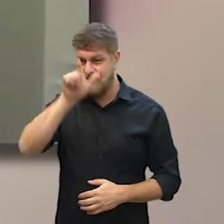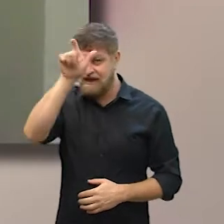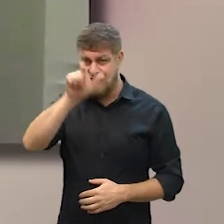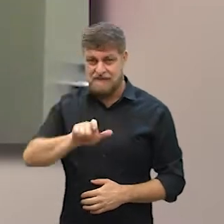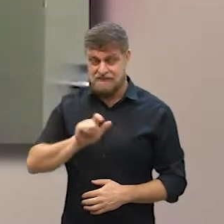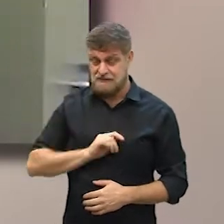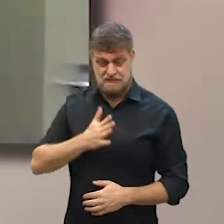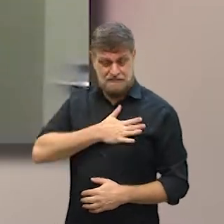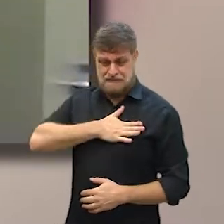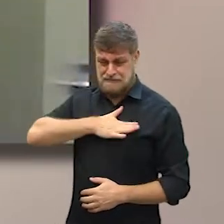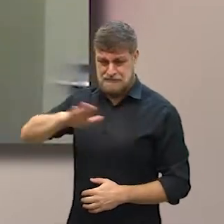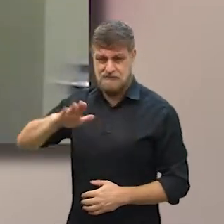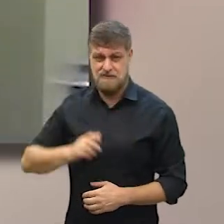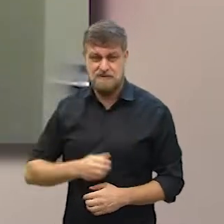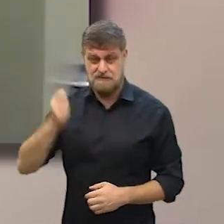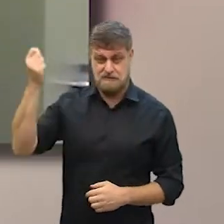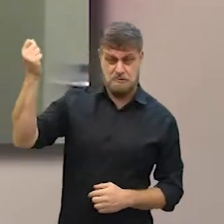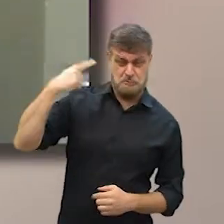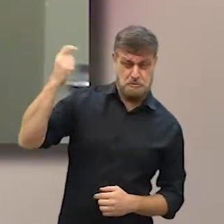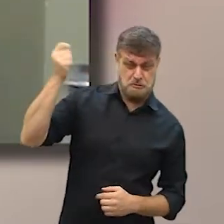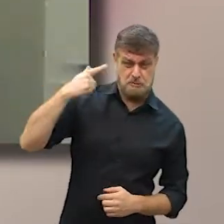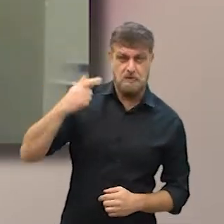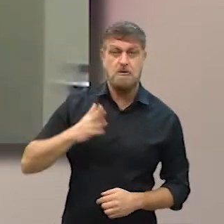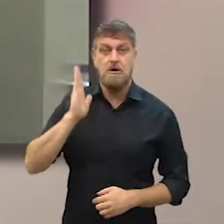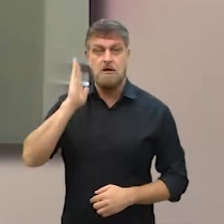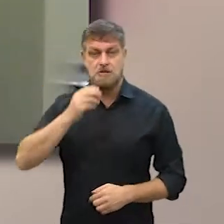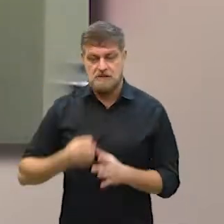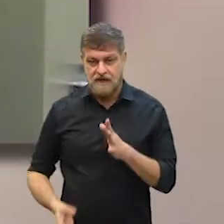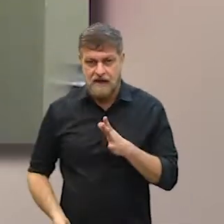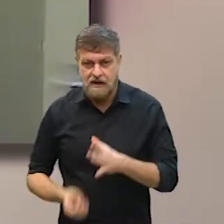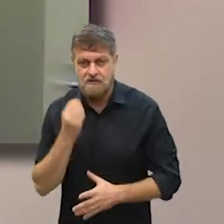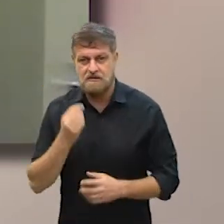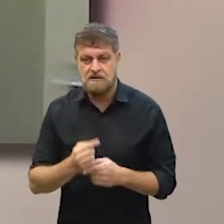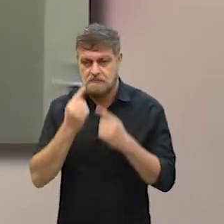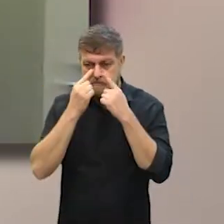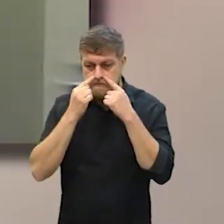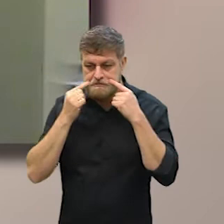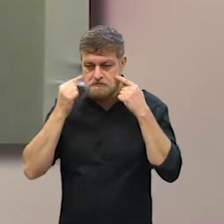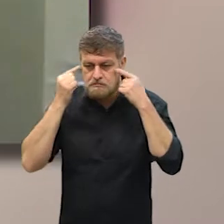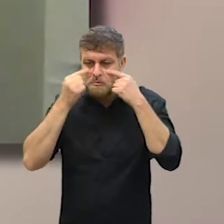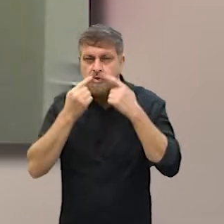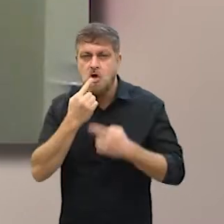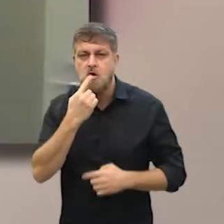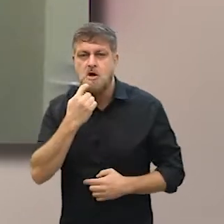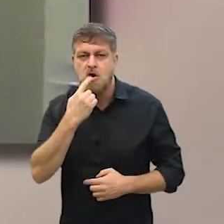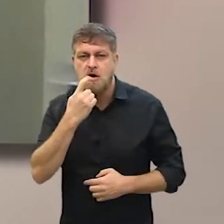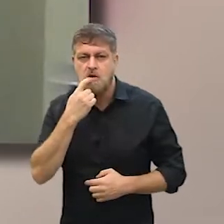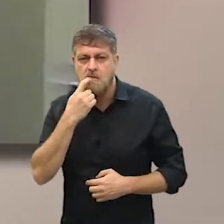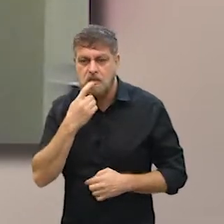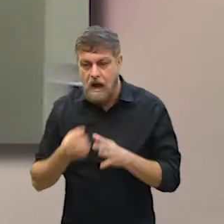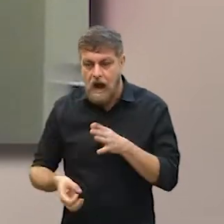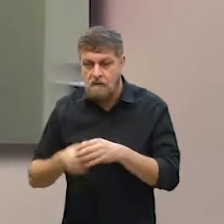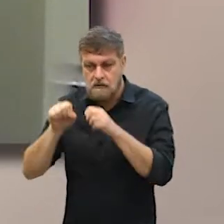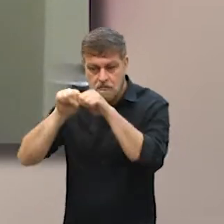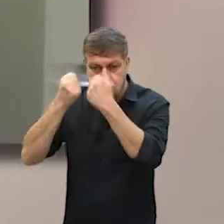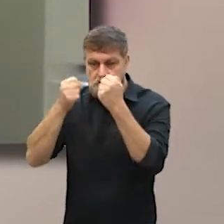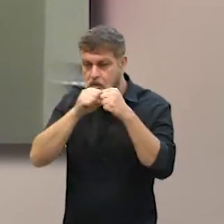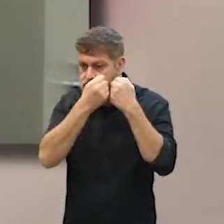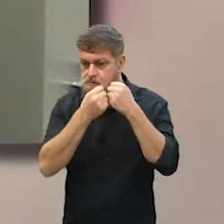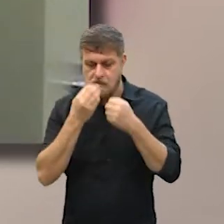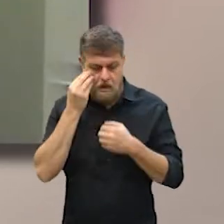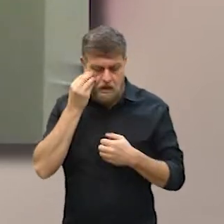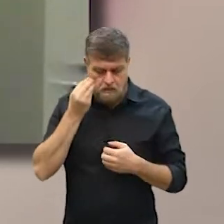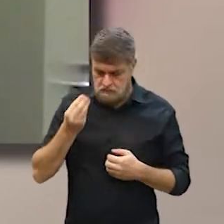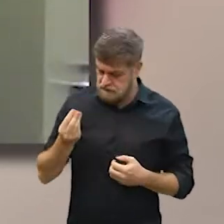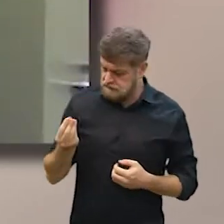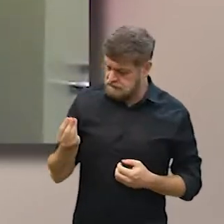exposição mínima a radiação solar EA provoca aquele vermelhidão e às vezes até fazem feridas até